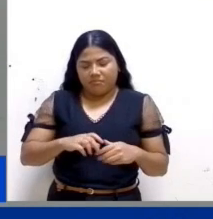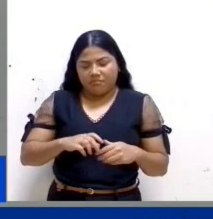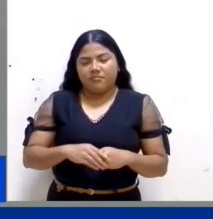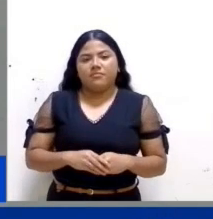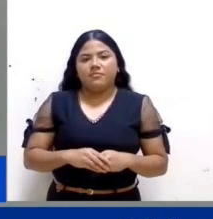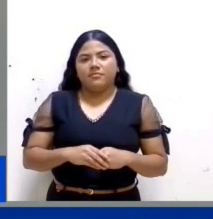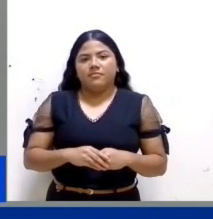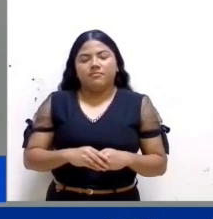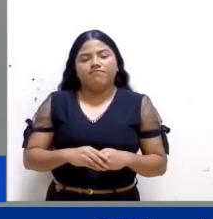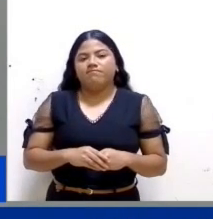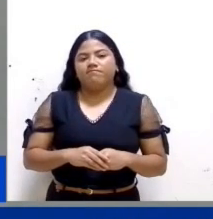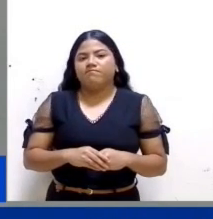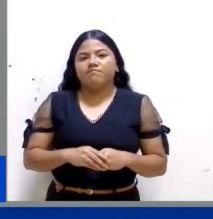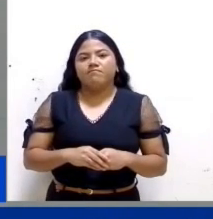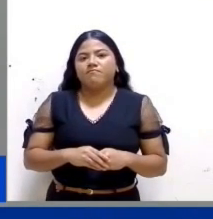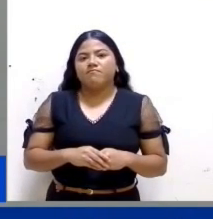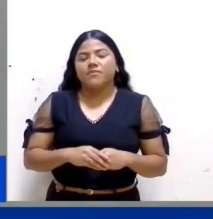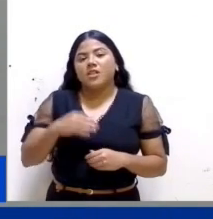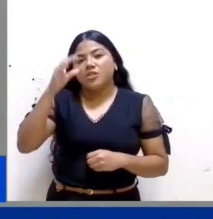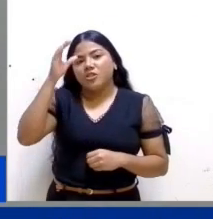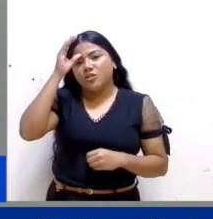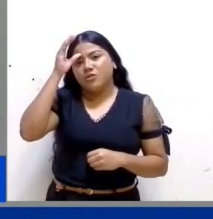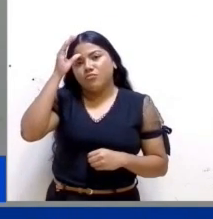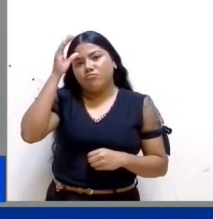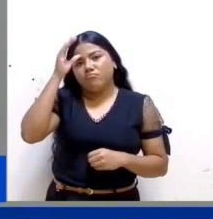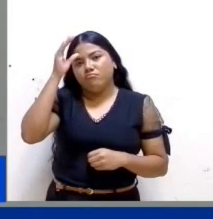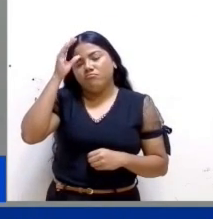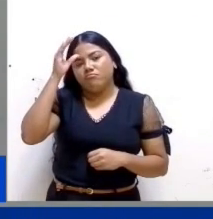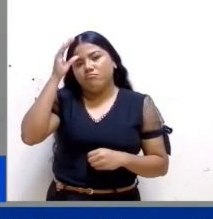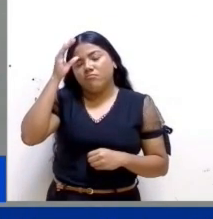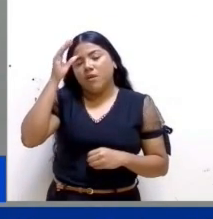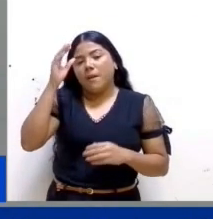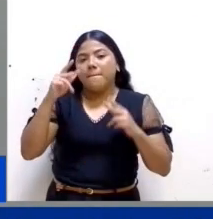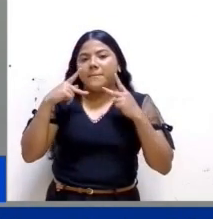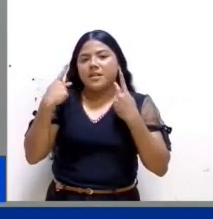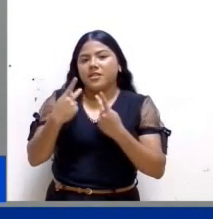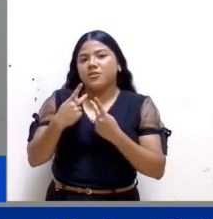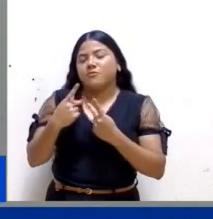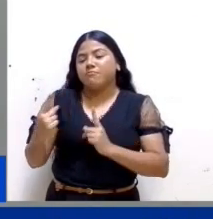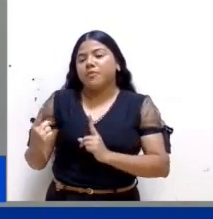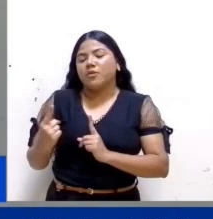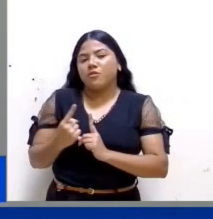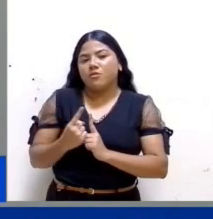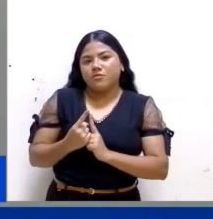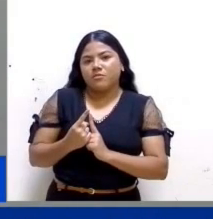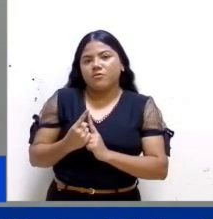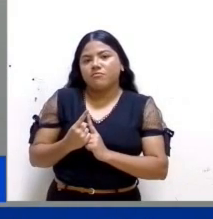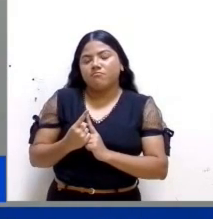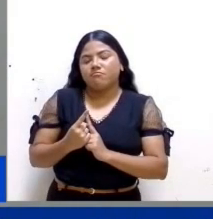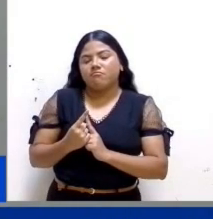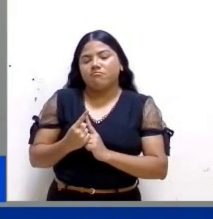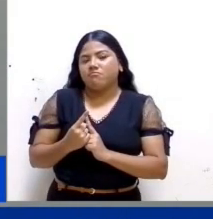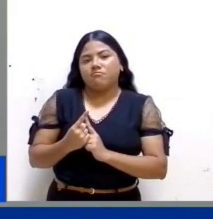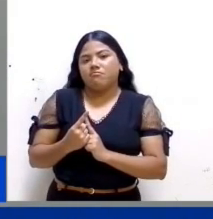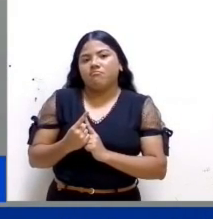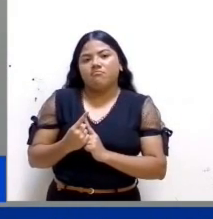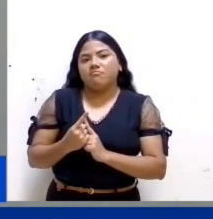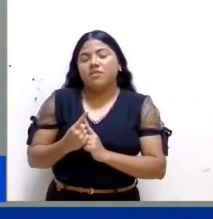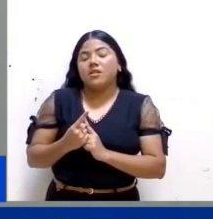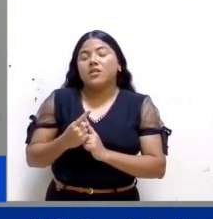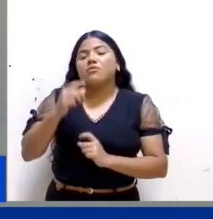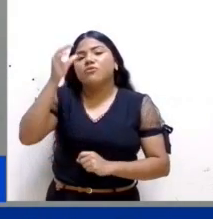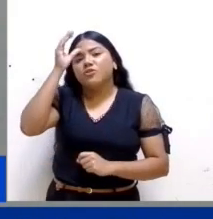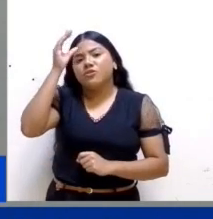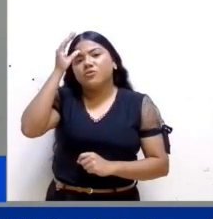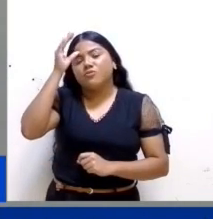Nós não descendemos dos nossos tios. Nossos tios são os nossos parentes na